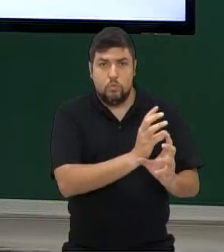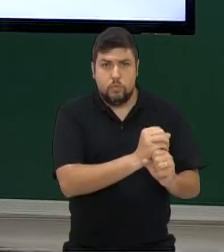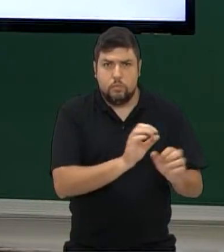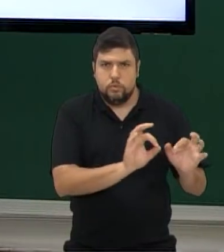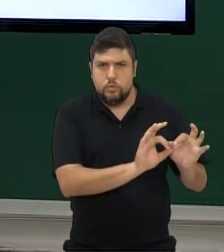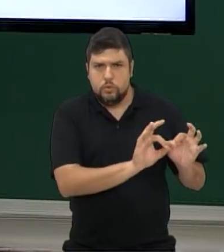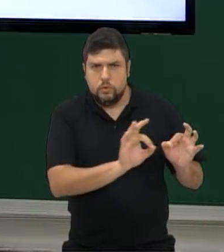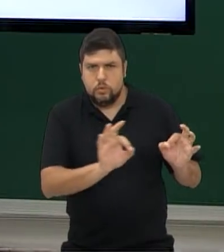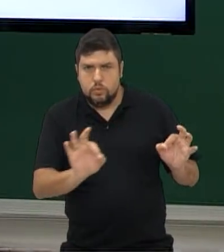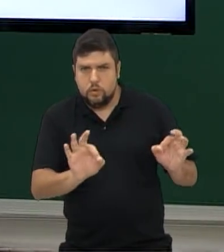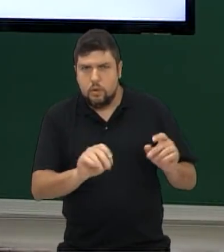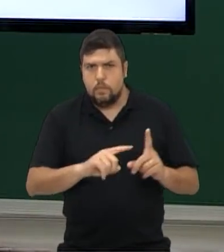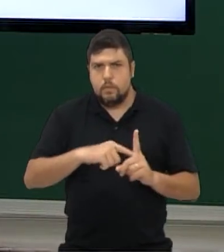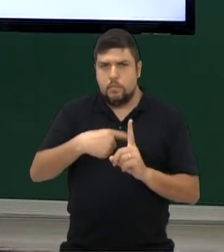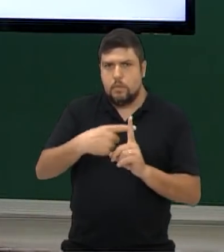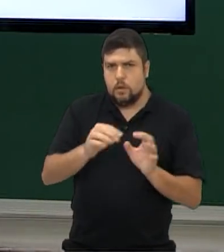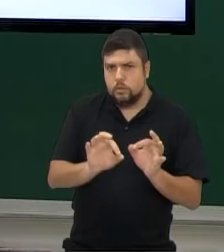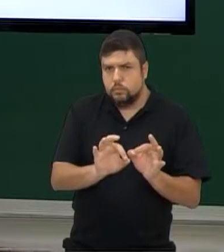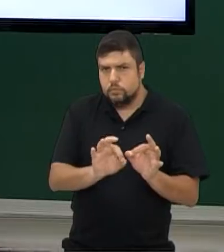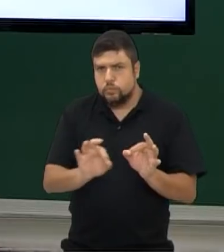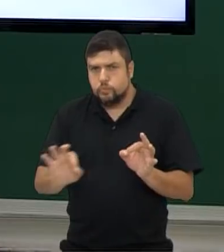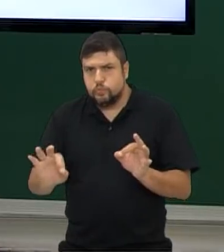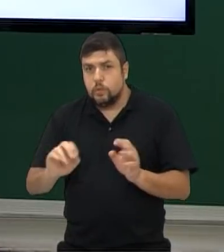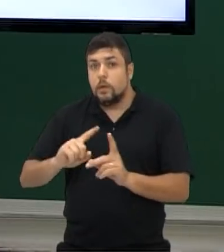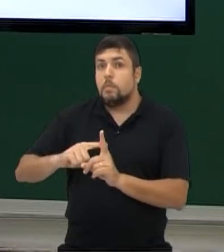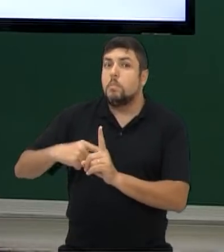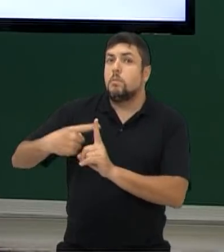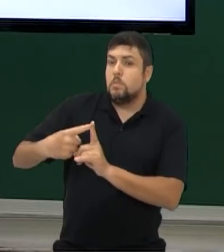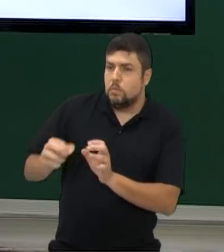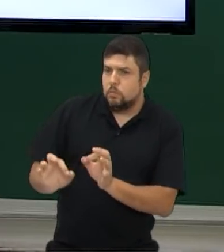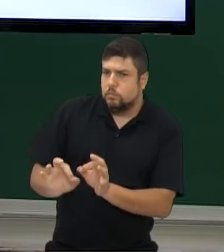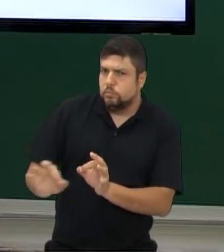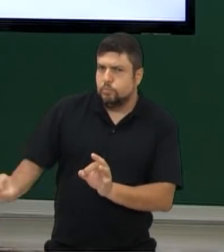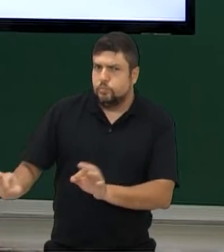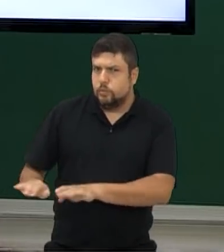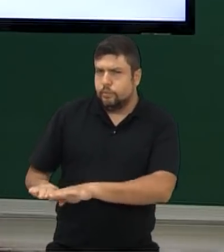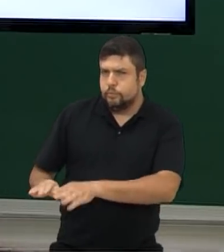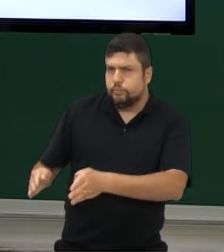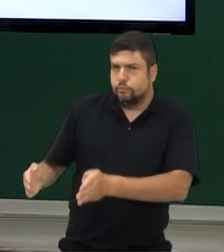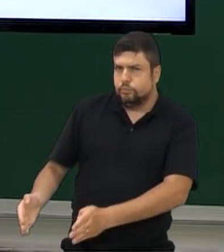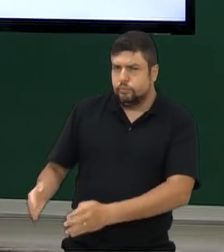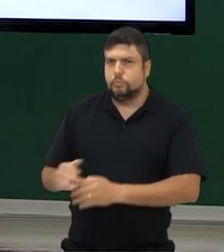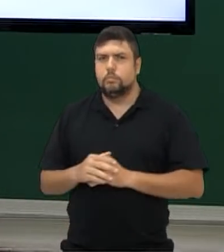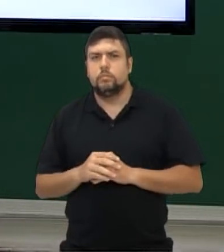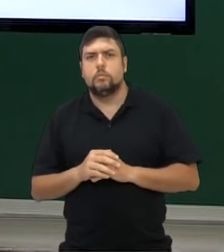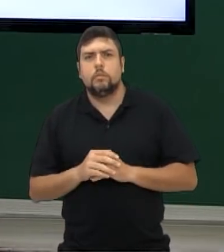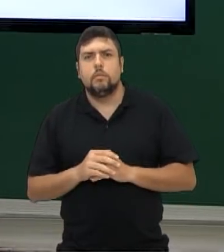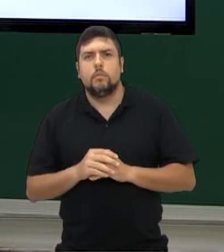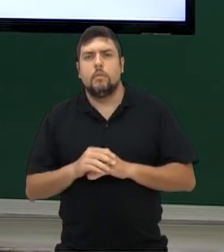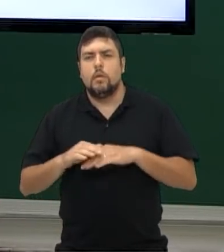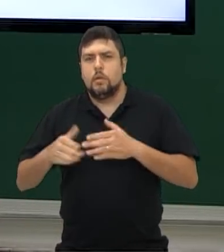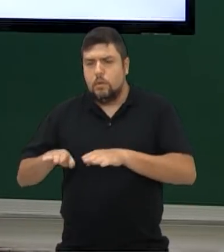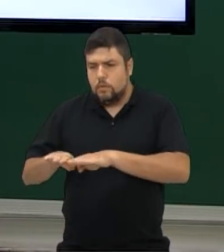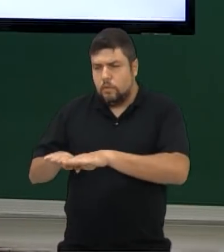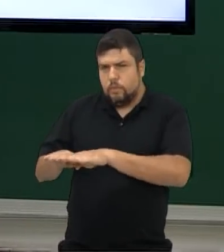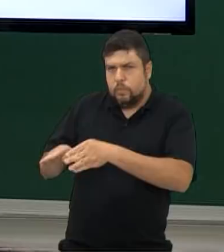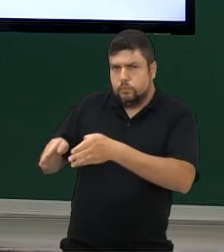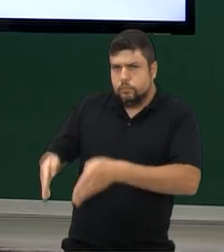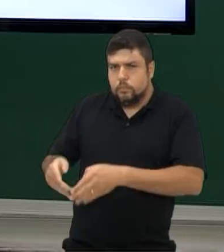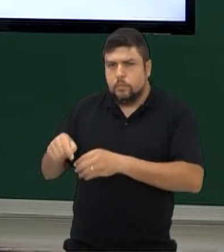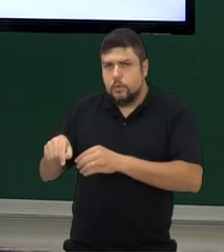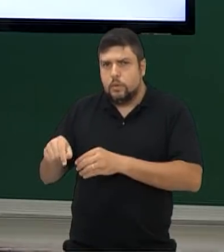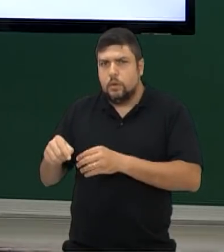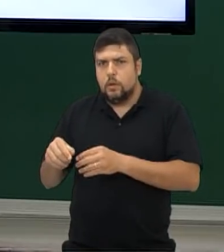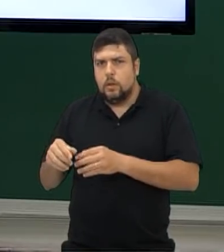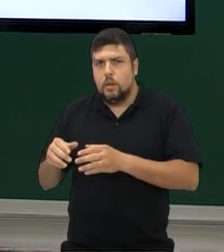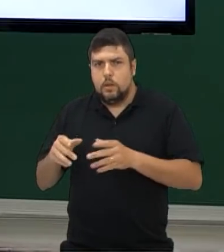dos armários e mais o comprimento da estante. Para caber na estante, para caber na parede